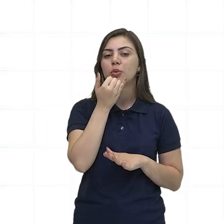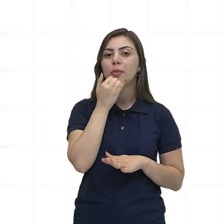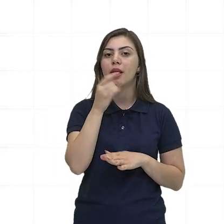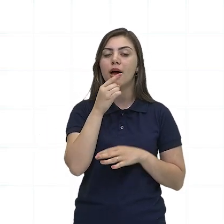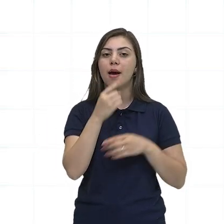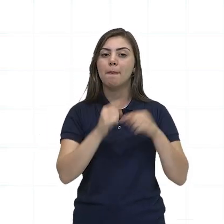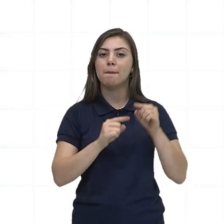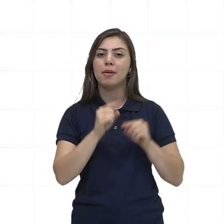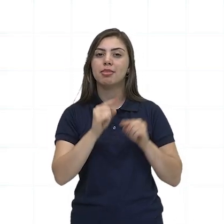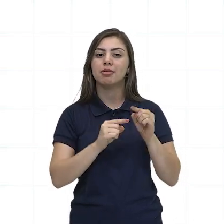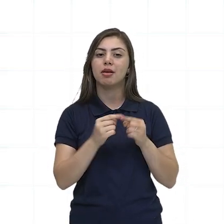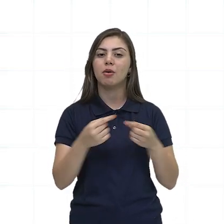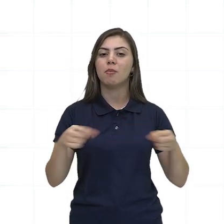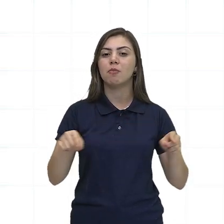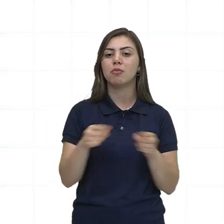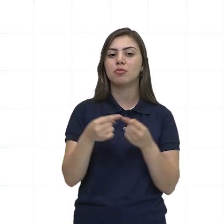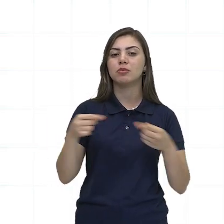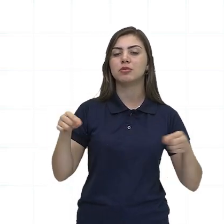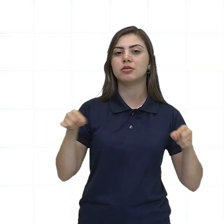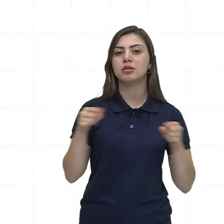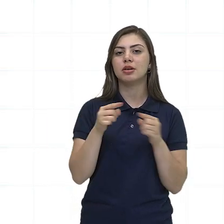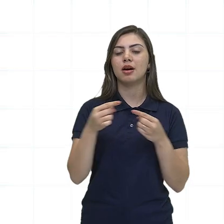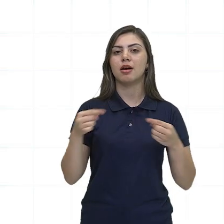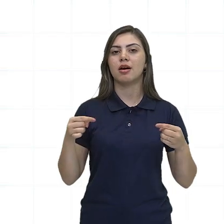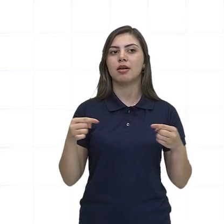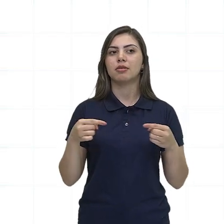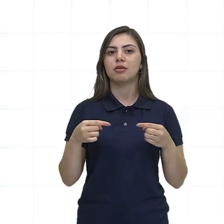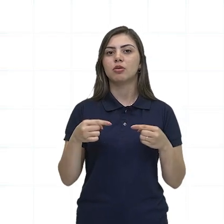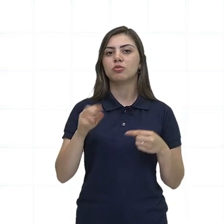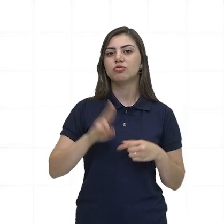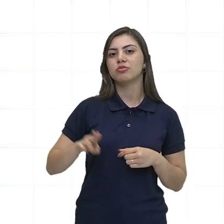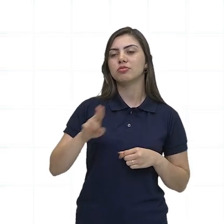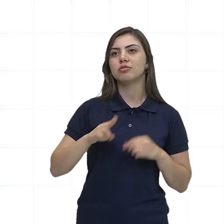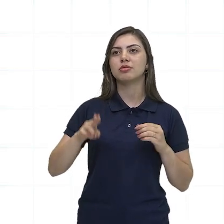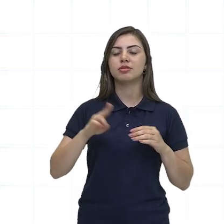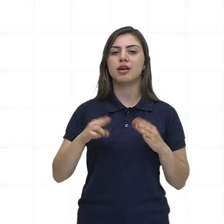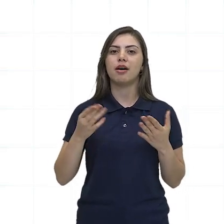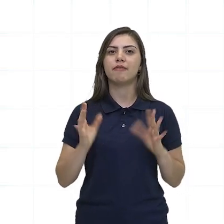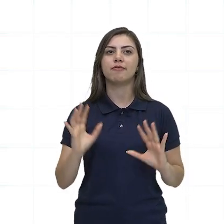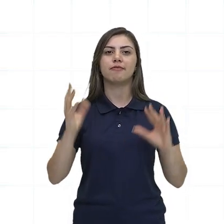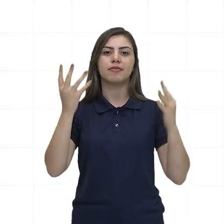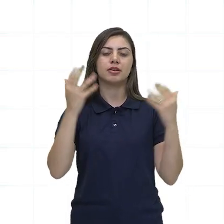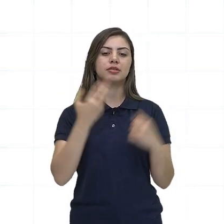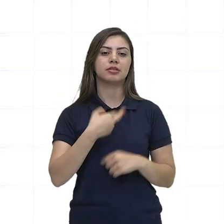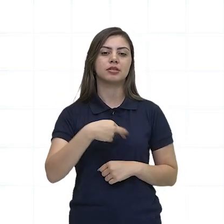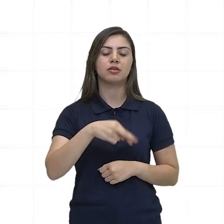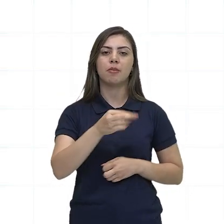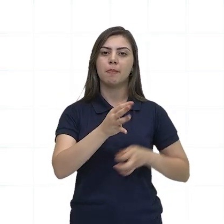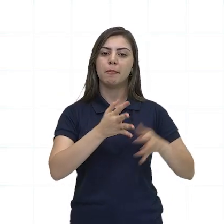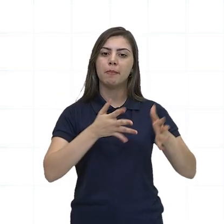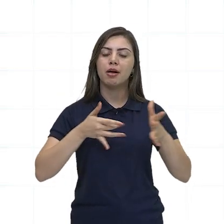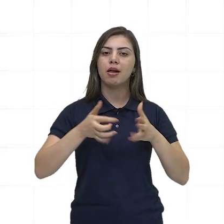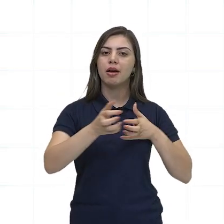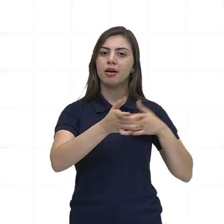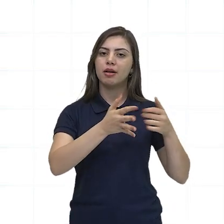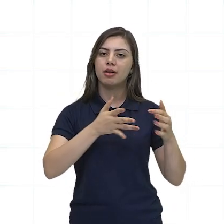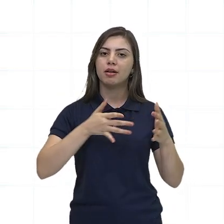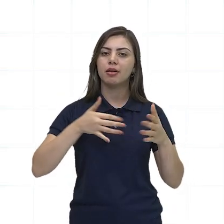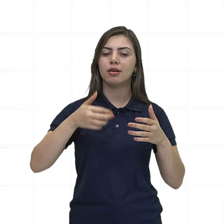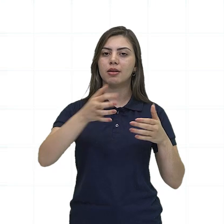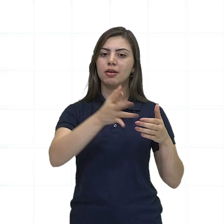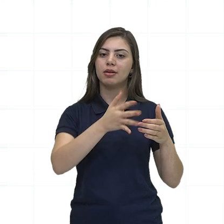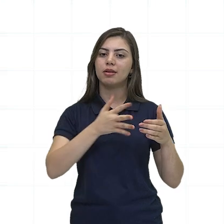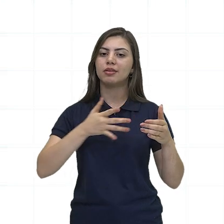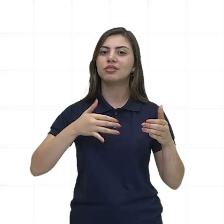eram ferramentas para cerimônias religiosas. As harpas já existiam,